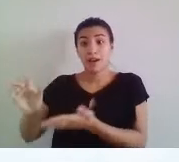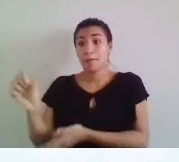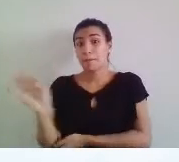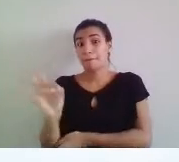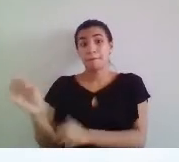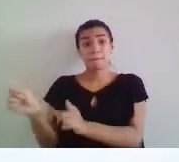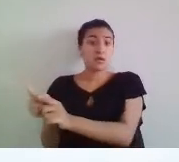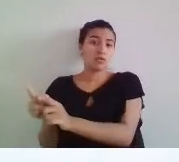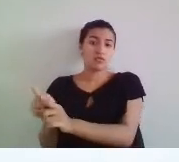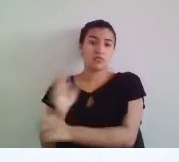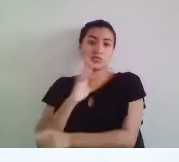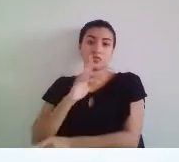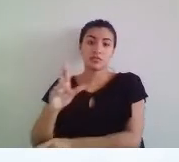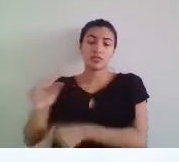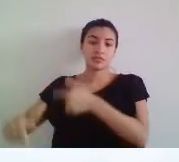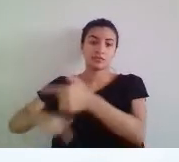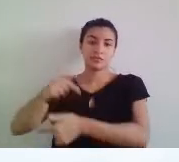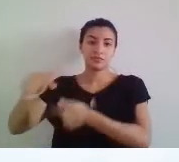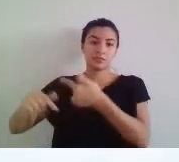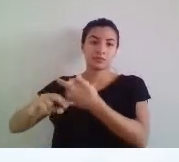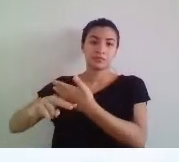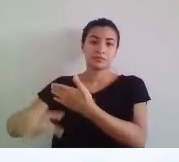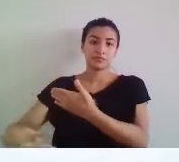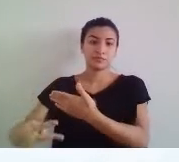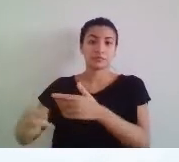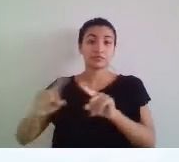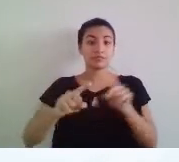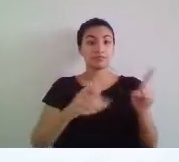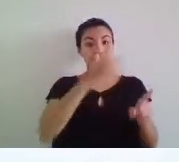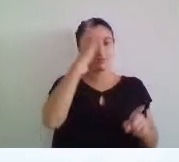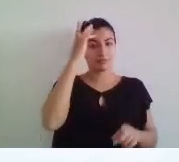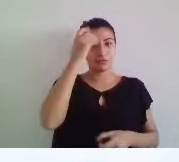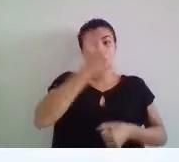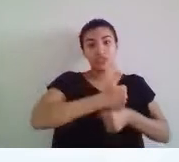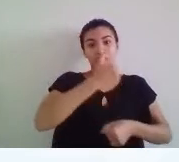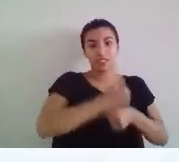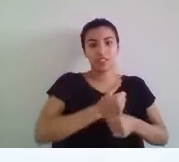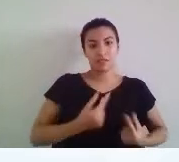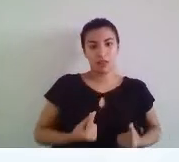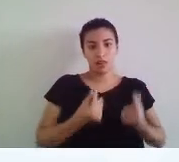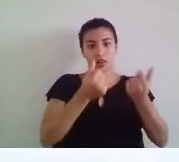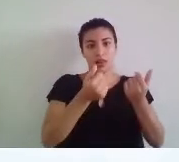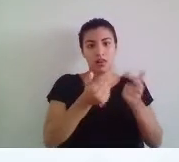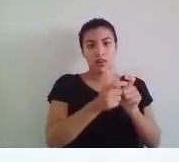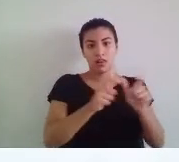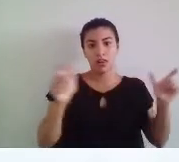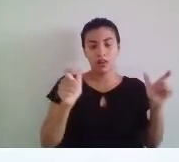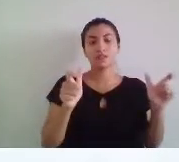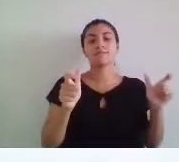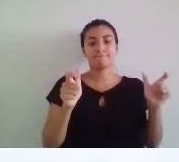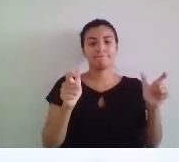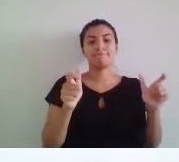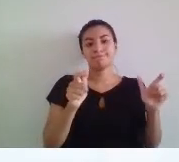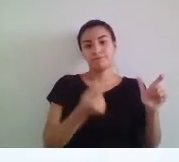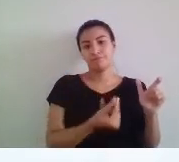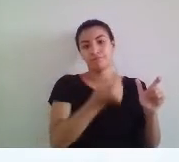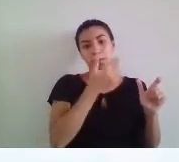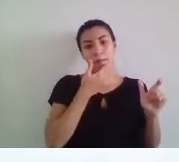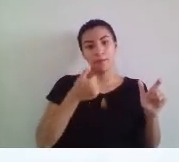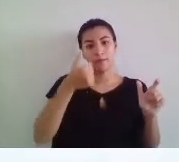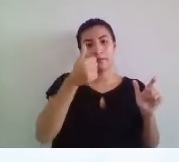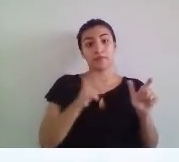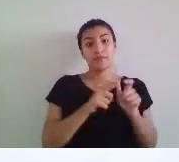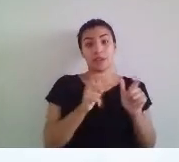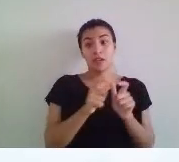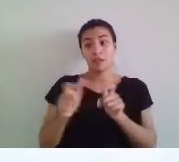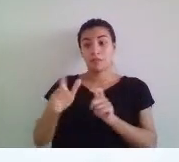da produção. E a riqueza é acumulada pelo patronato, né, que é a minoria da população. Então, você tem uma grande classe